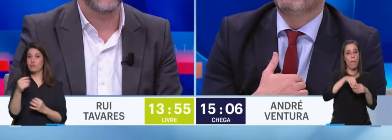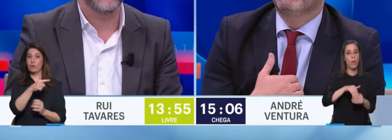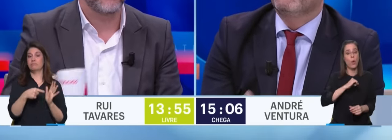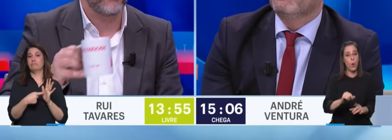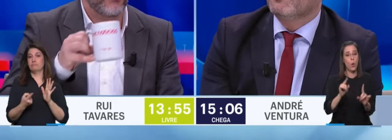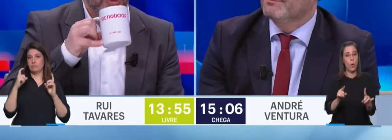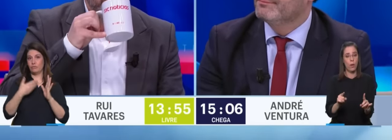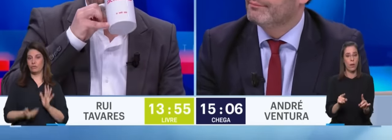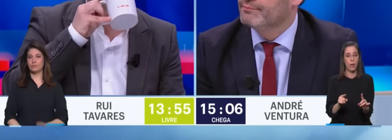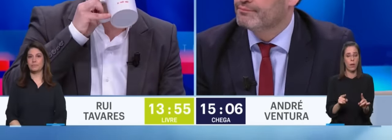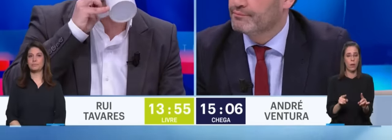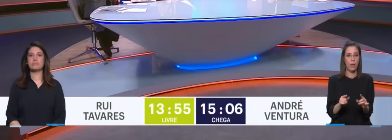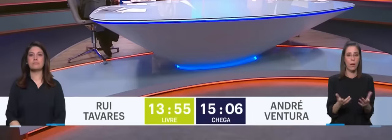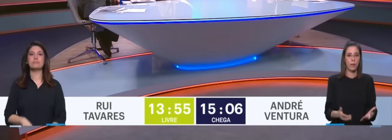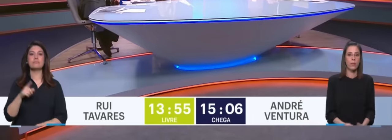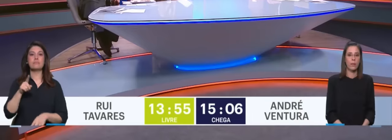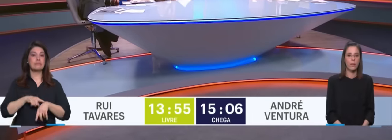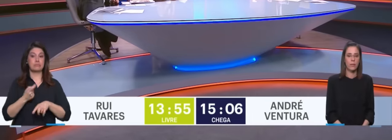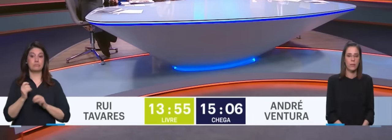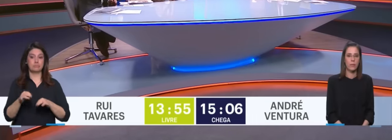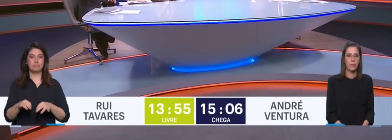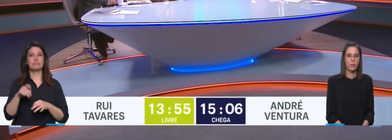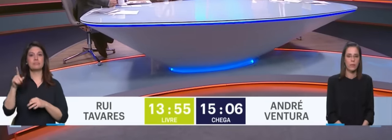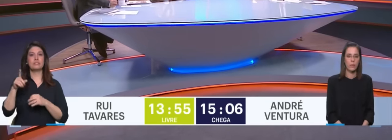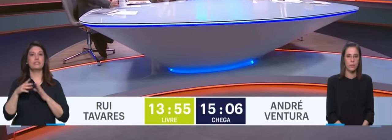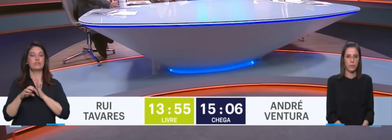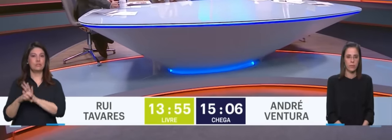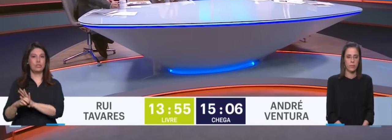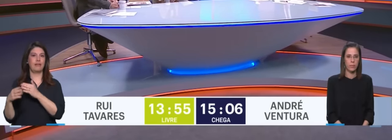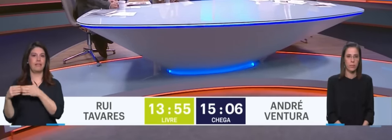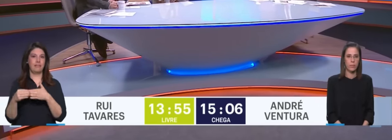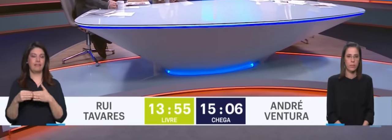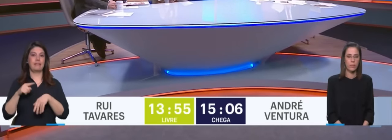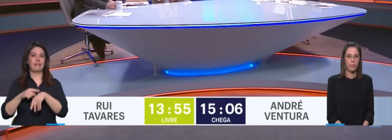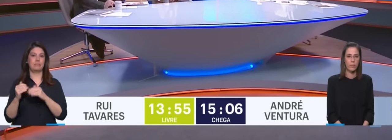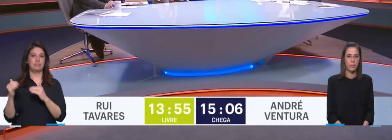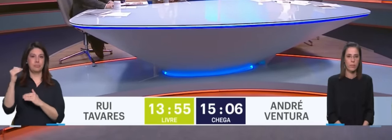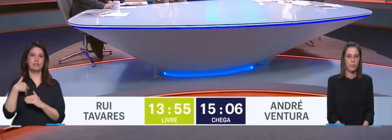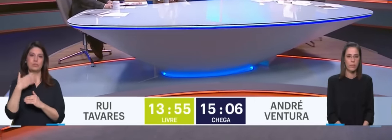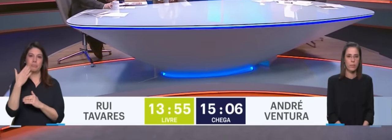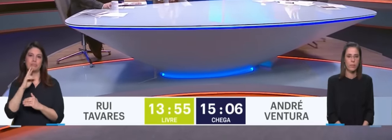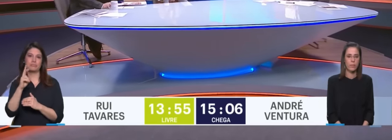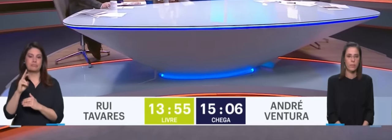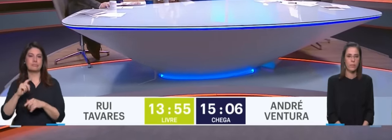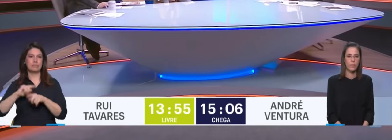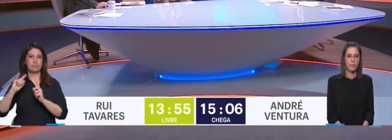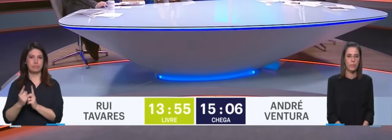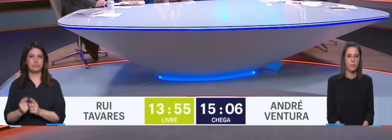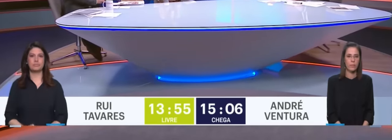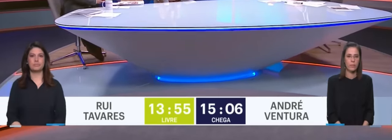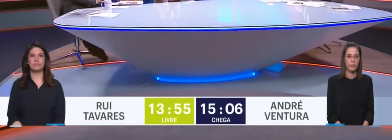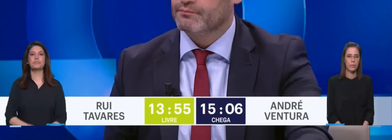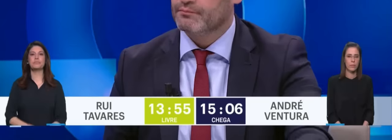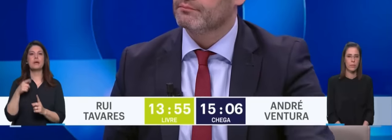terminar o André Ventura está com ligeira vantagem no tempo por isso pedia-lhe alguma brevidade na na resposta seguinte há uma medida que o nu chega ao PS e também